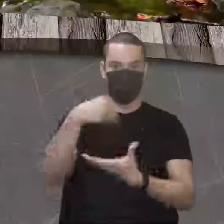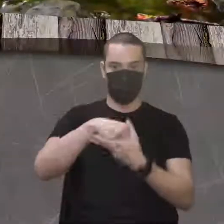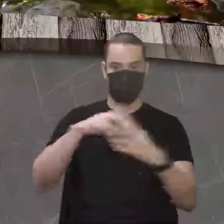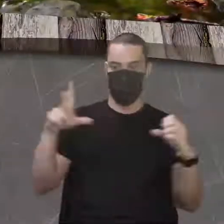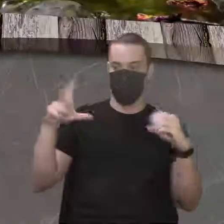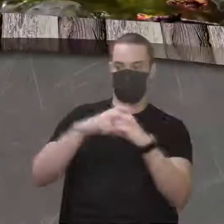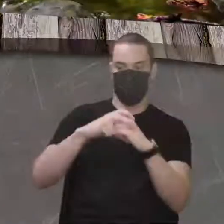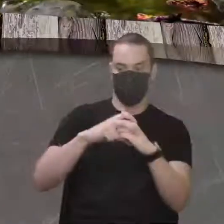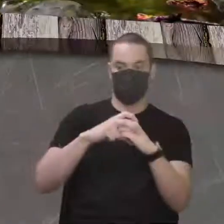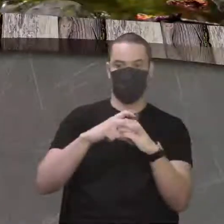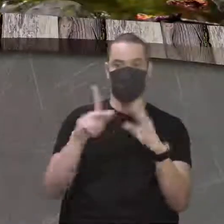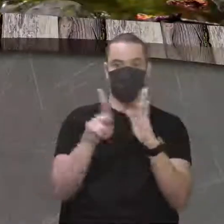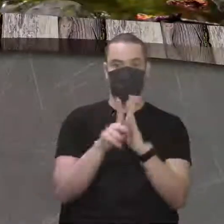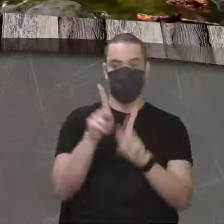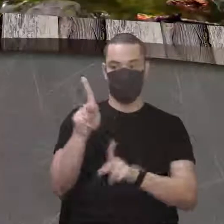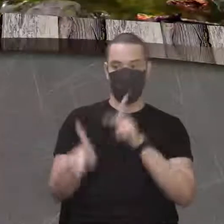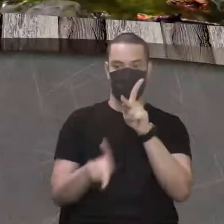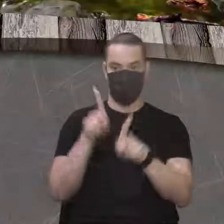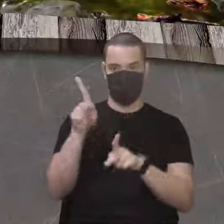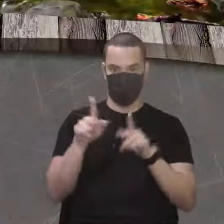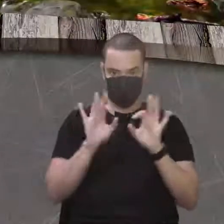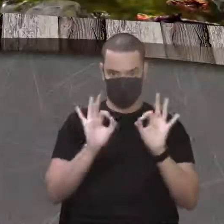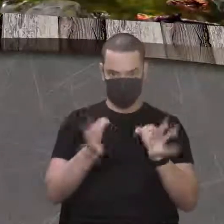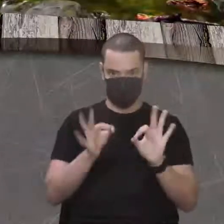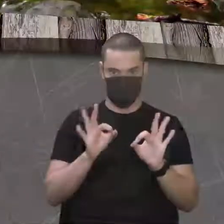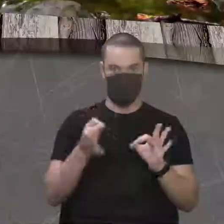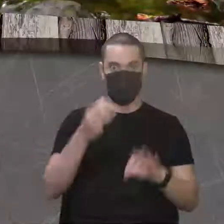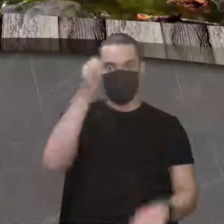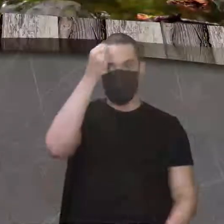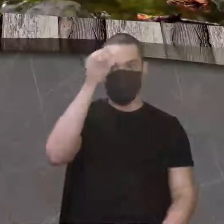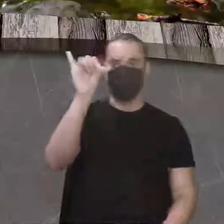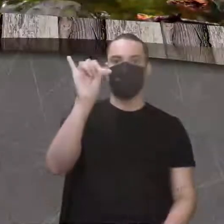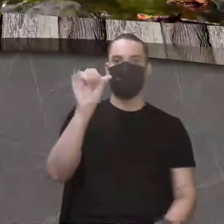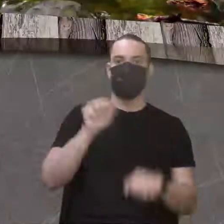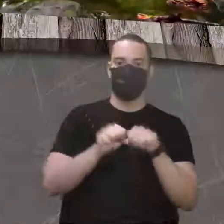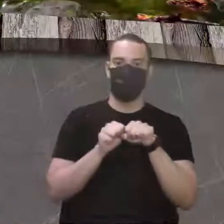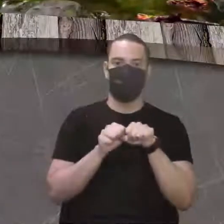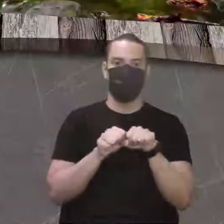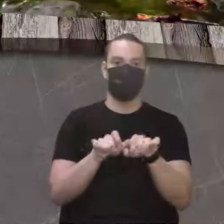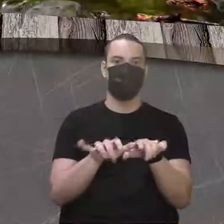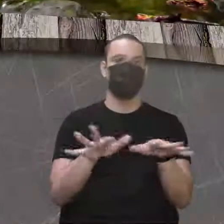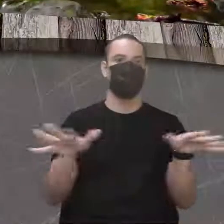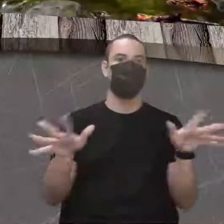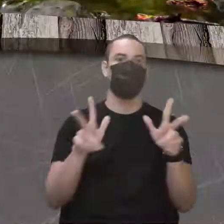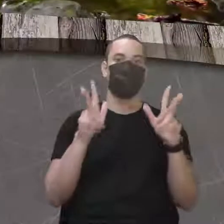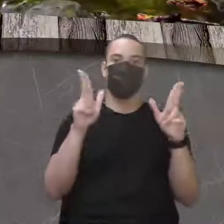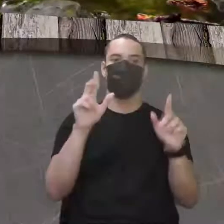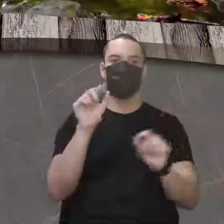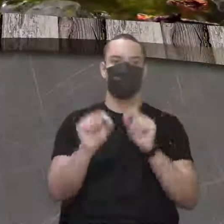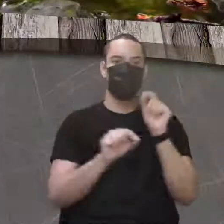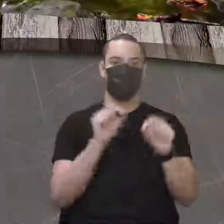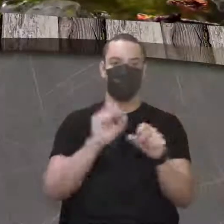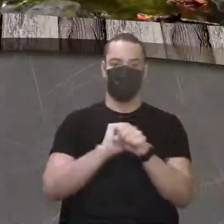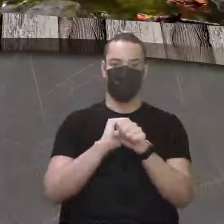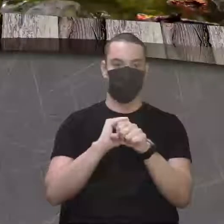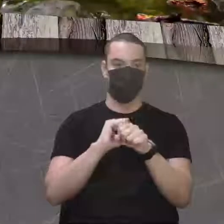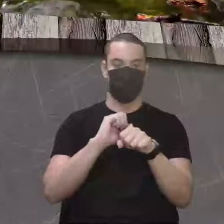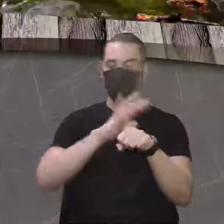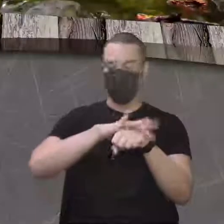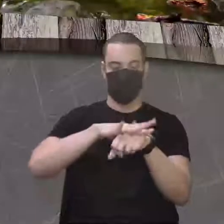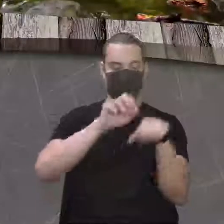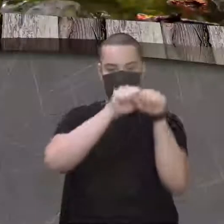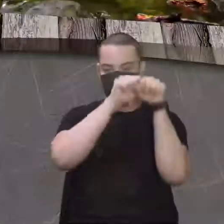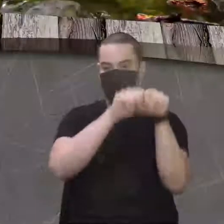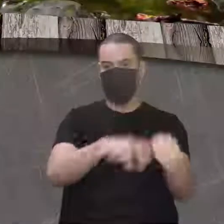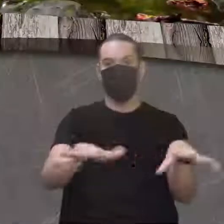vírus numa população, tá? Para que não chegue a ocasionar aí as pandemias,